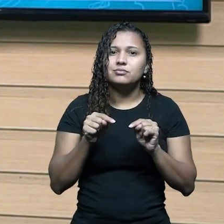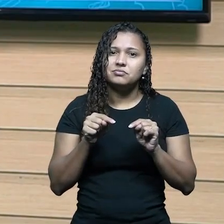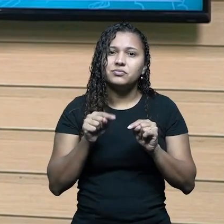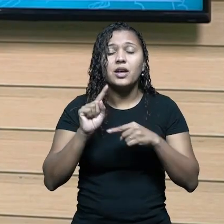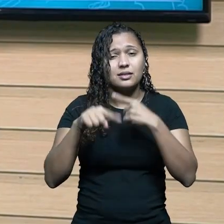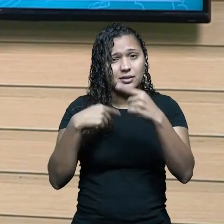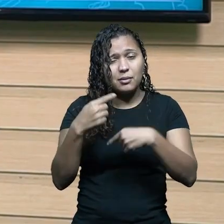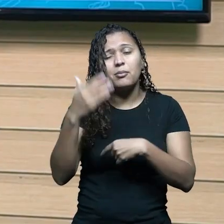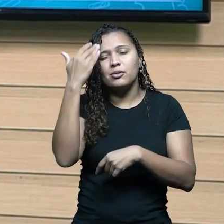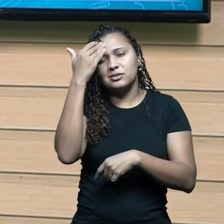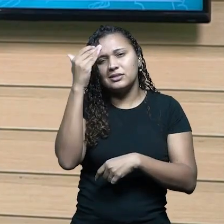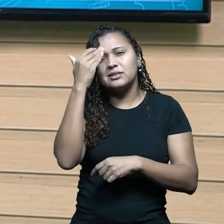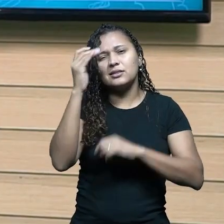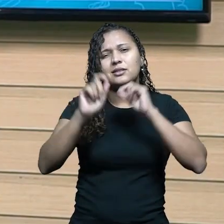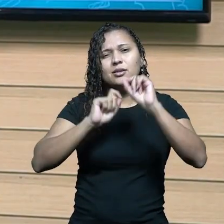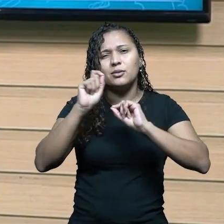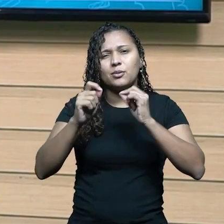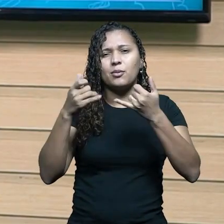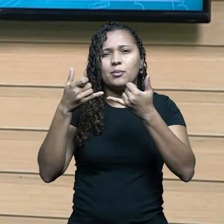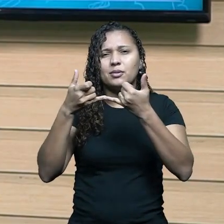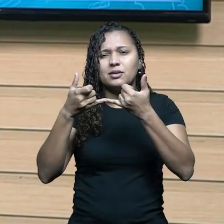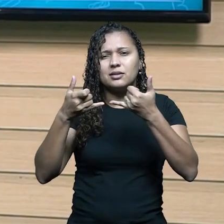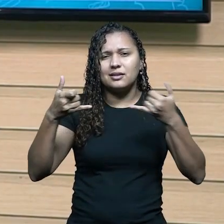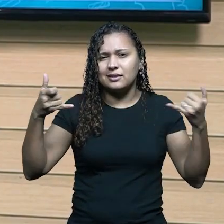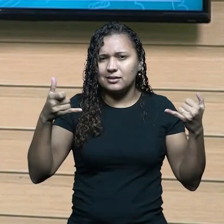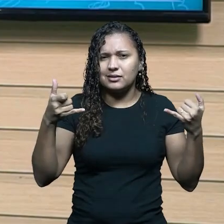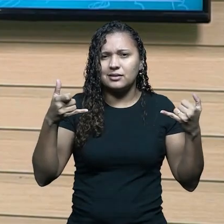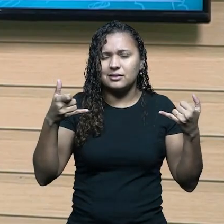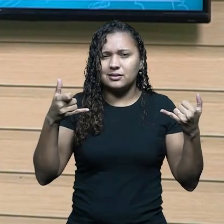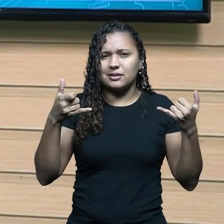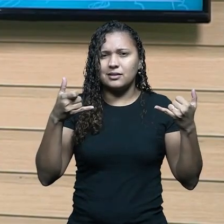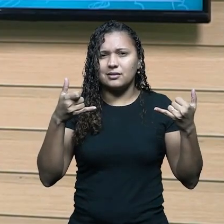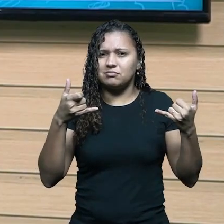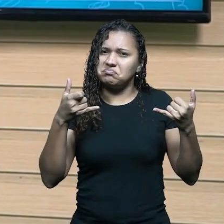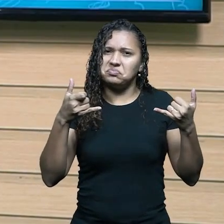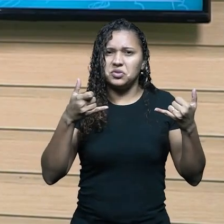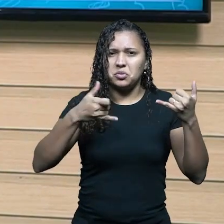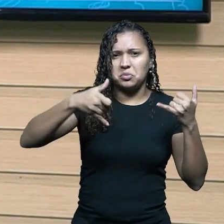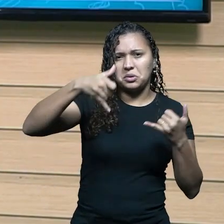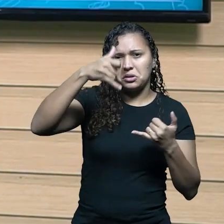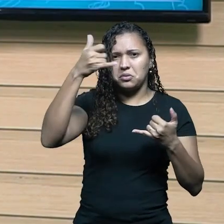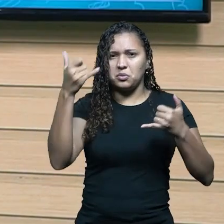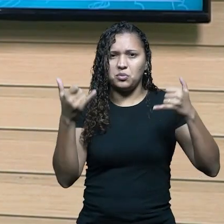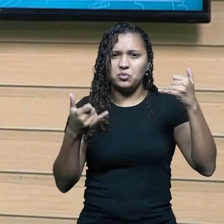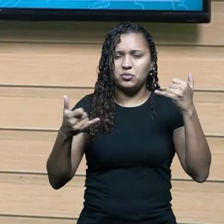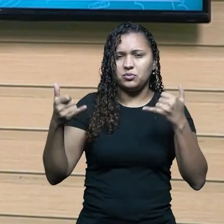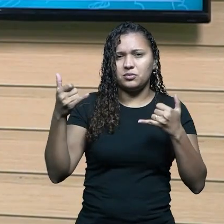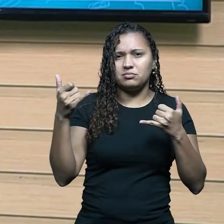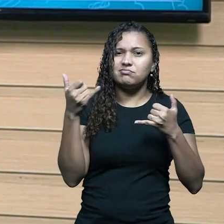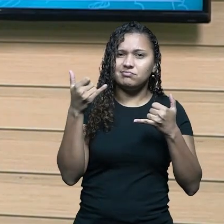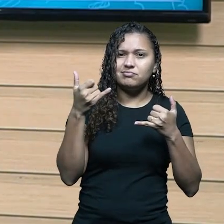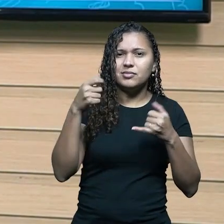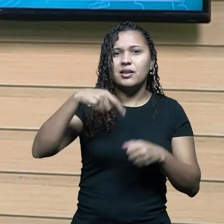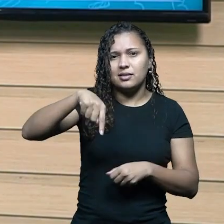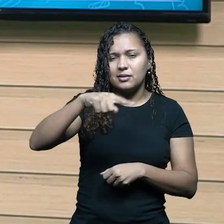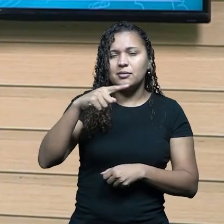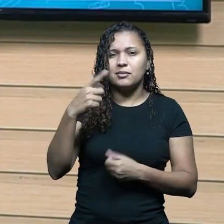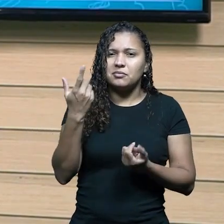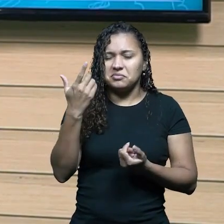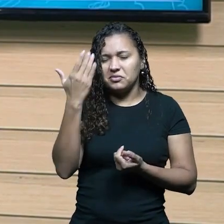polilinha, que a gente vai entender o que é a mistura da linha reta e uma linha curva.